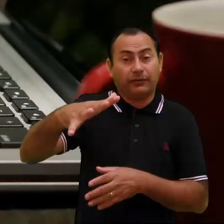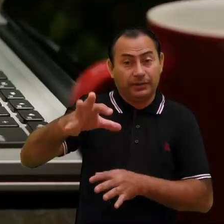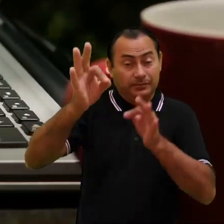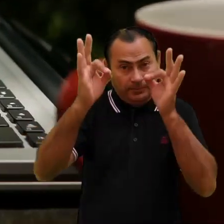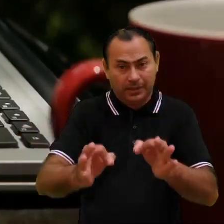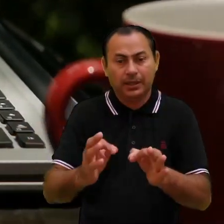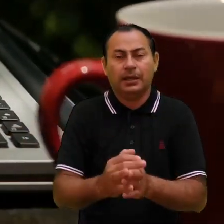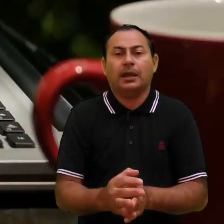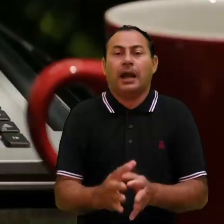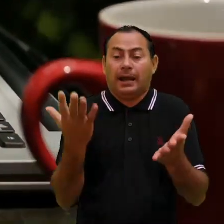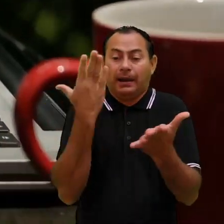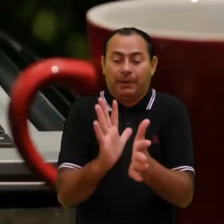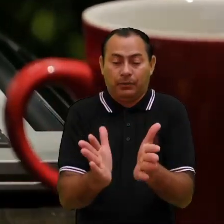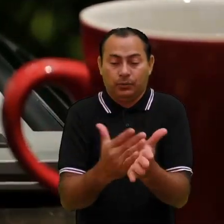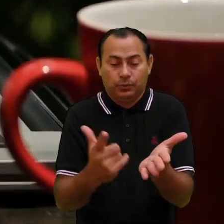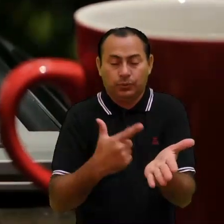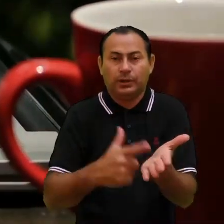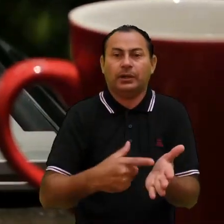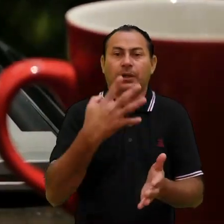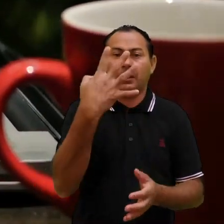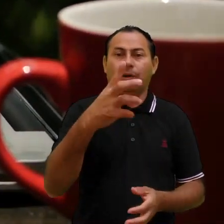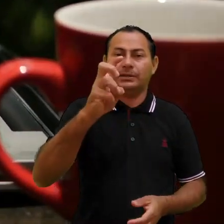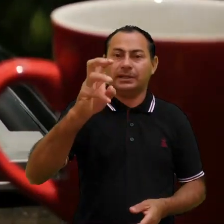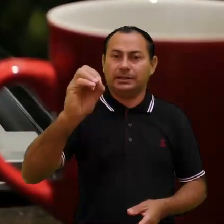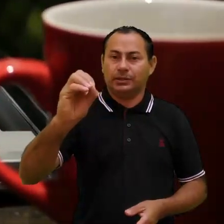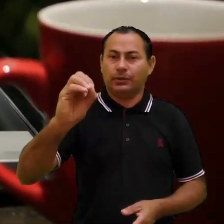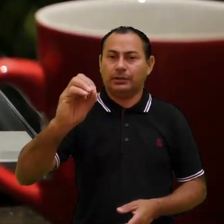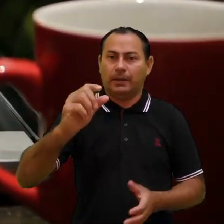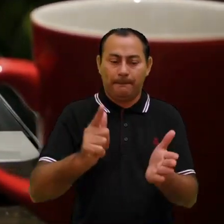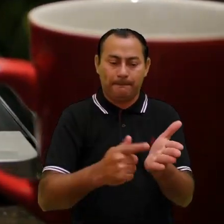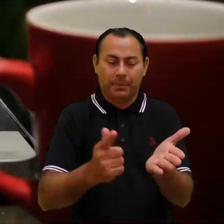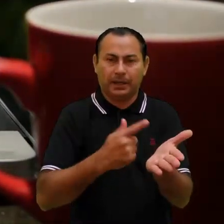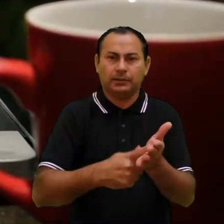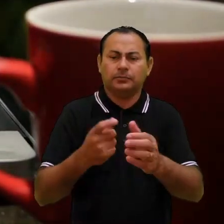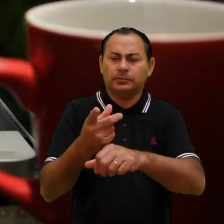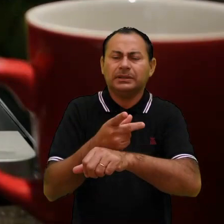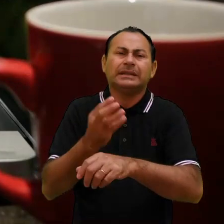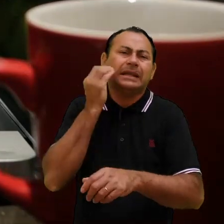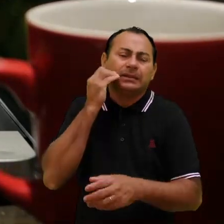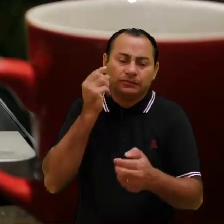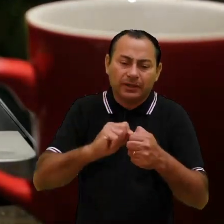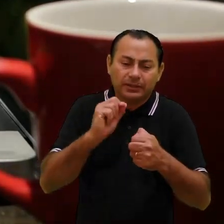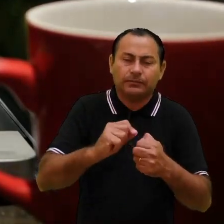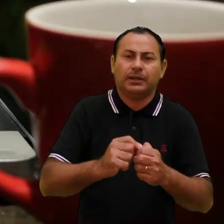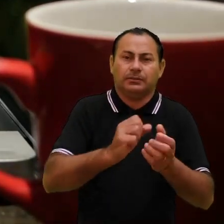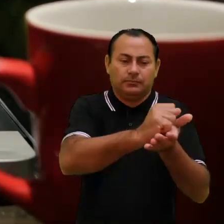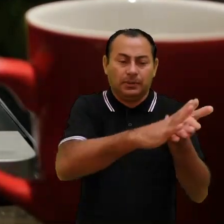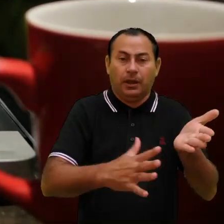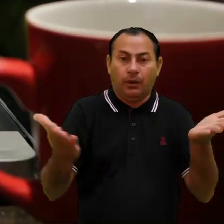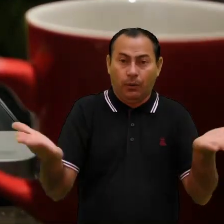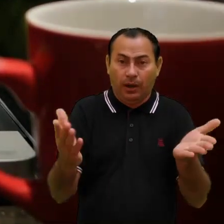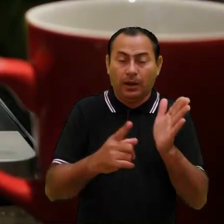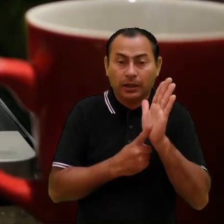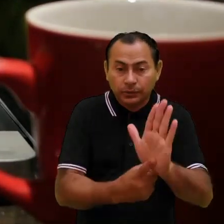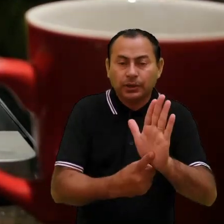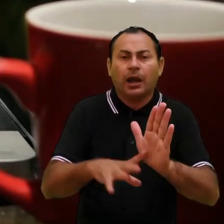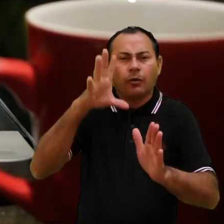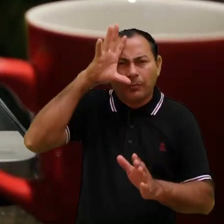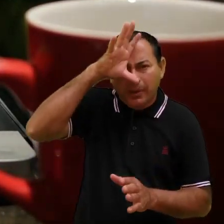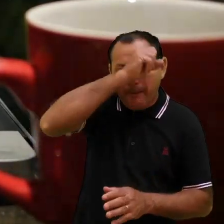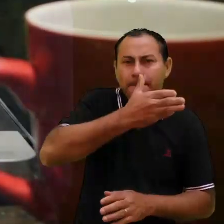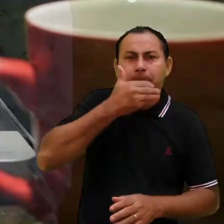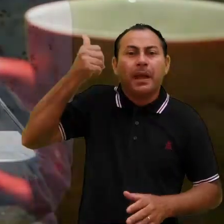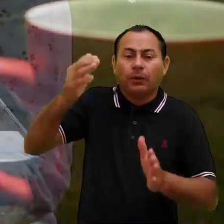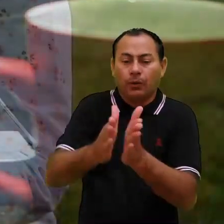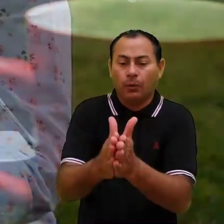vai acabar com um caderno de umas 150 páginas. Procure se esforçar porque esta tarefa o ajudará a compreender